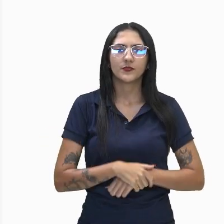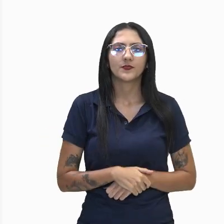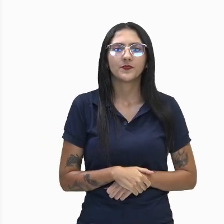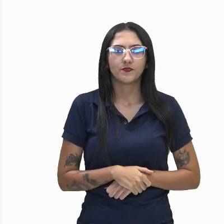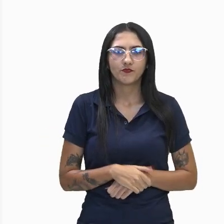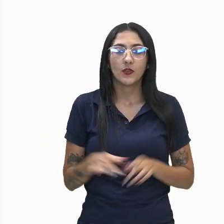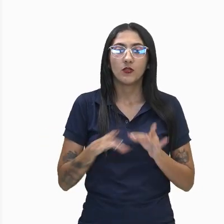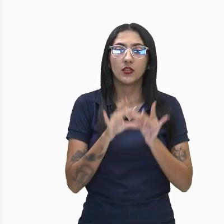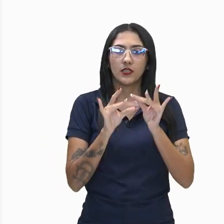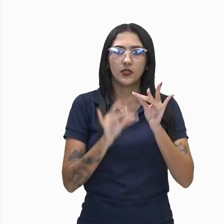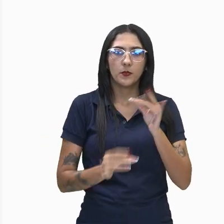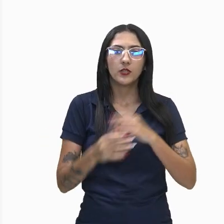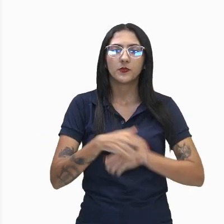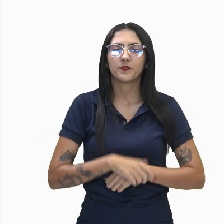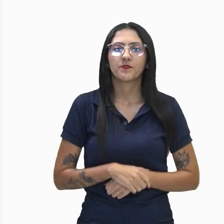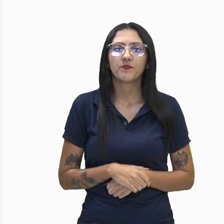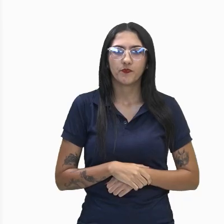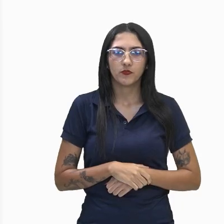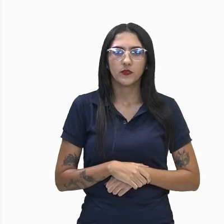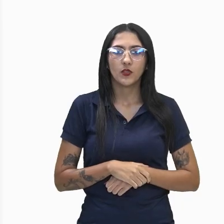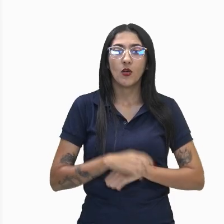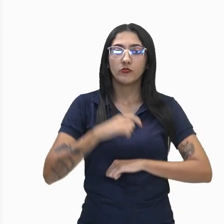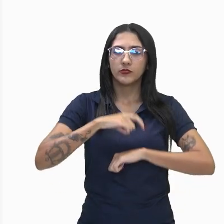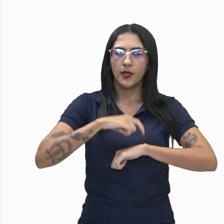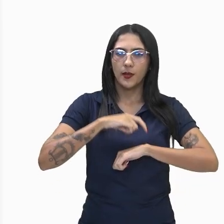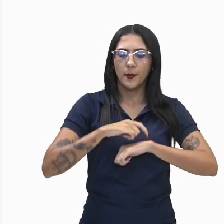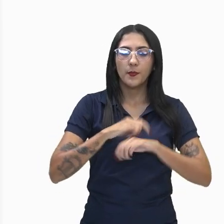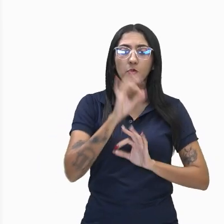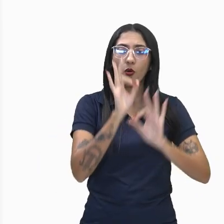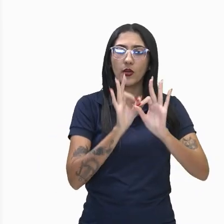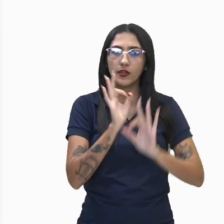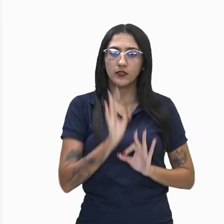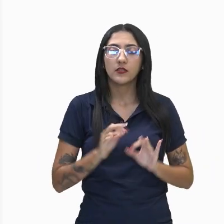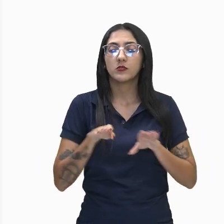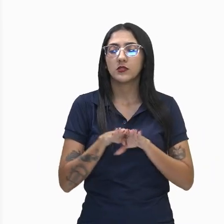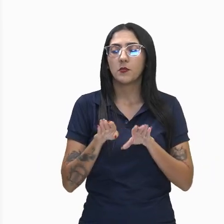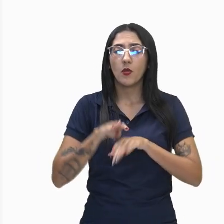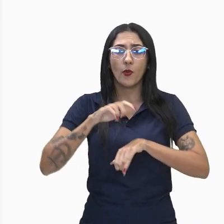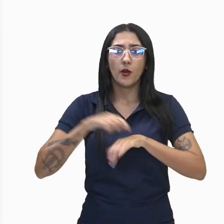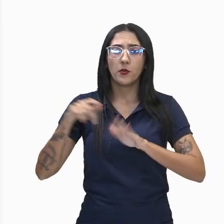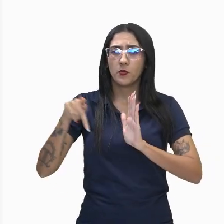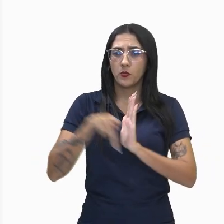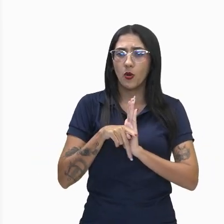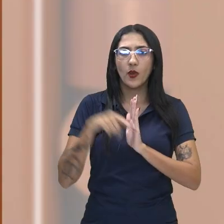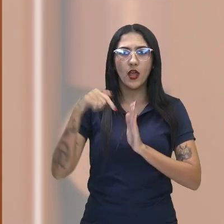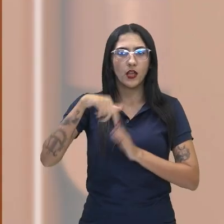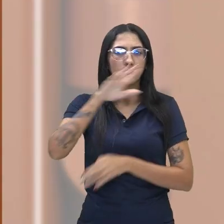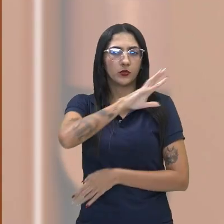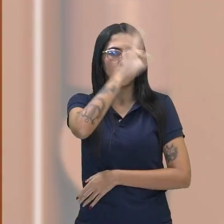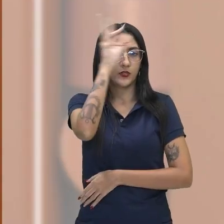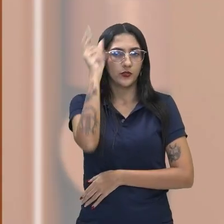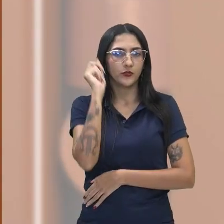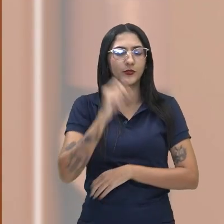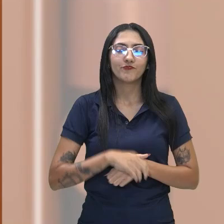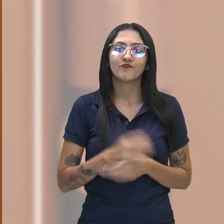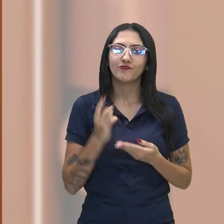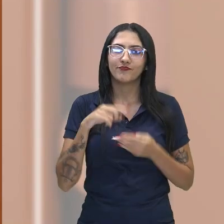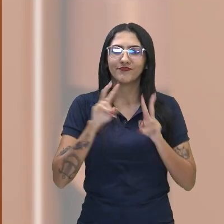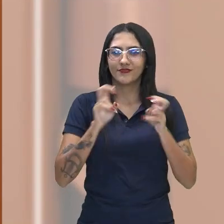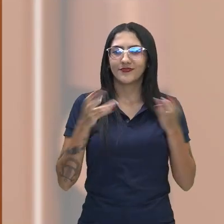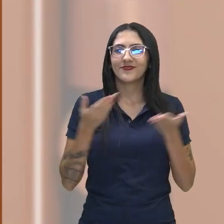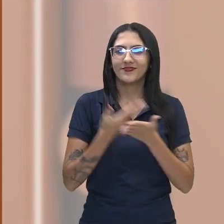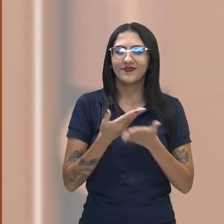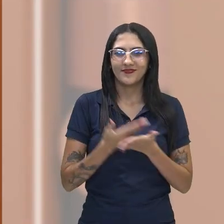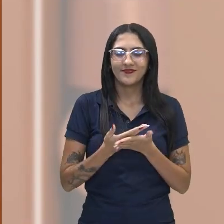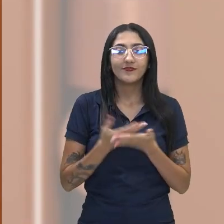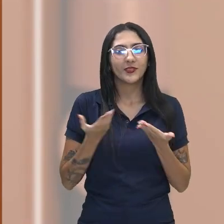maneiras. Detalhamento, nós temos fuso horário e fusos horários do Amazonas. Então, essa é a nossa aula de número